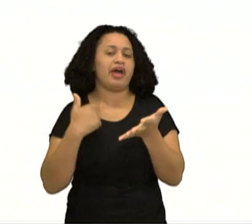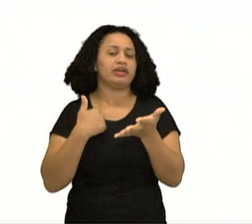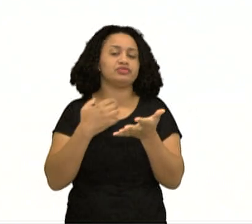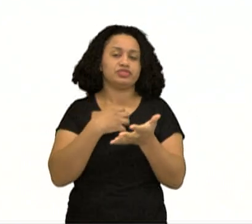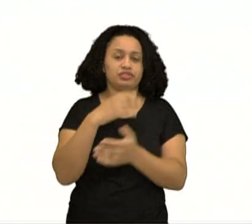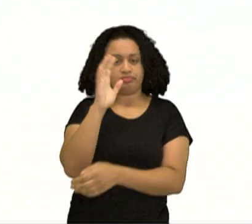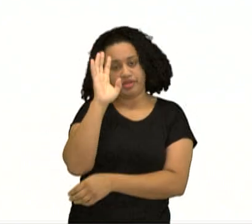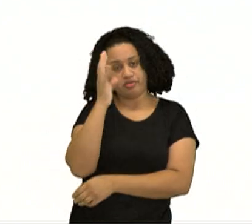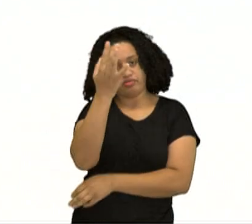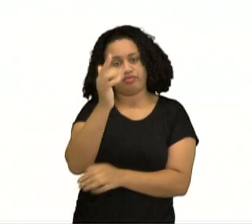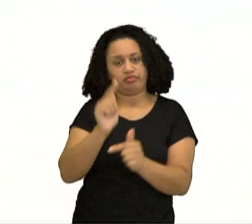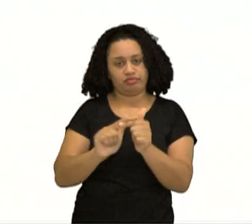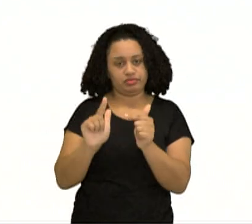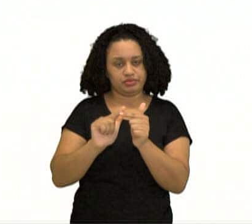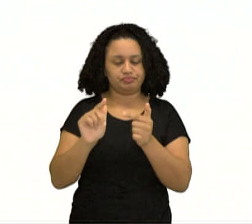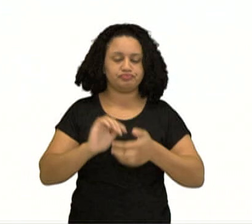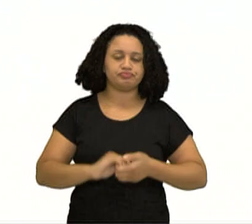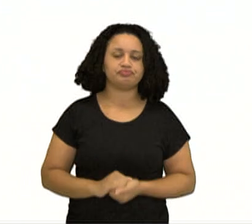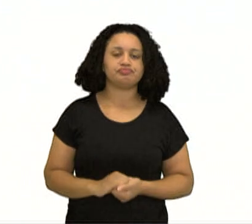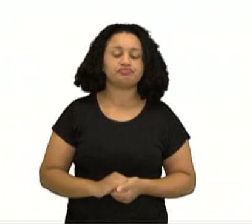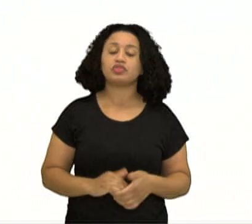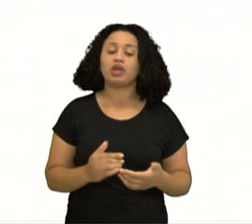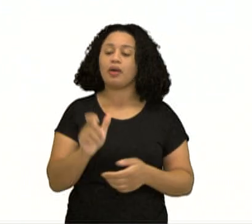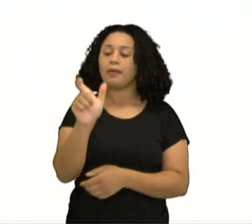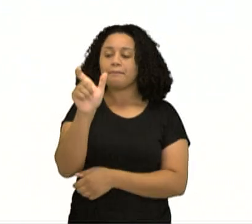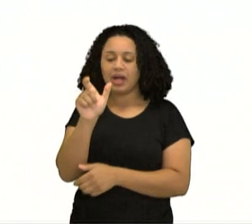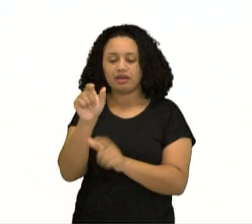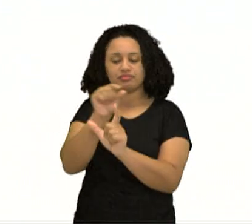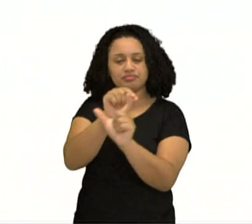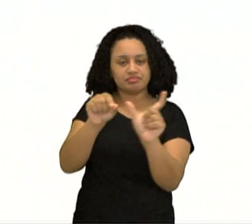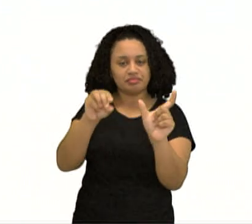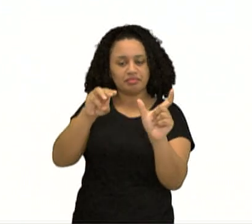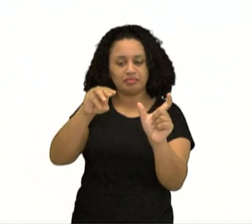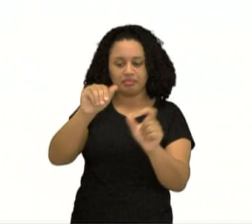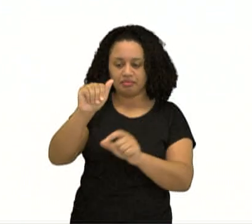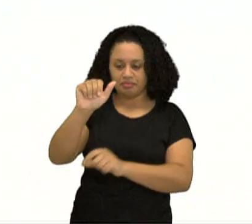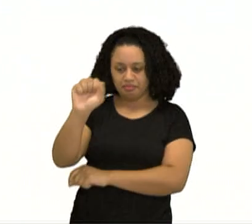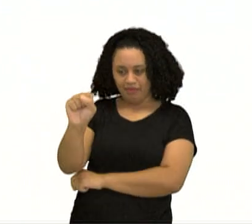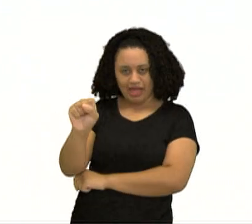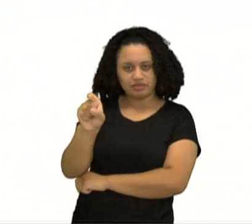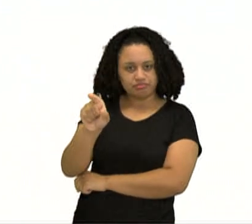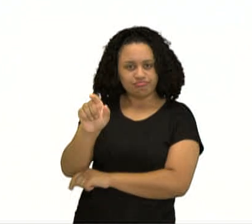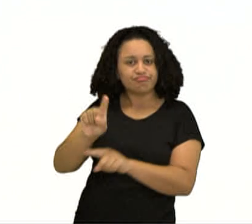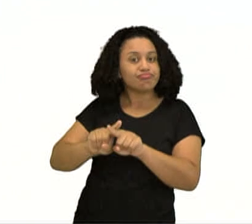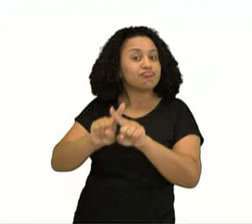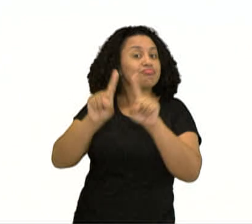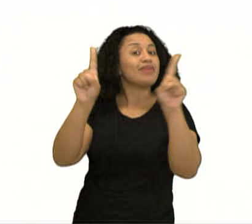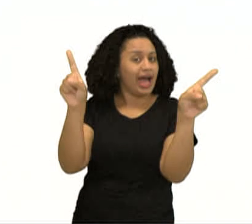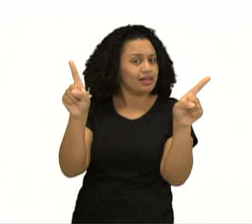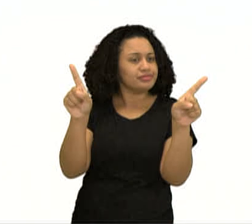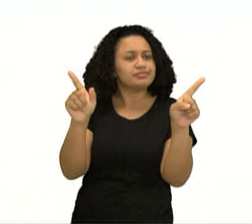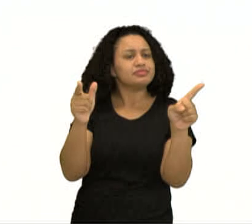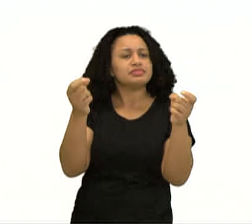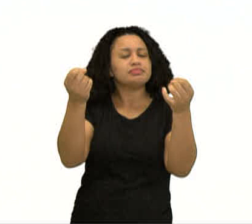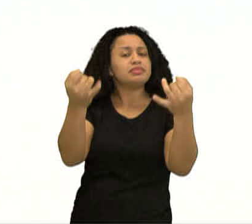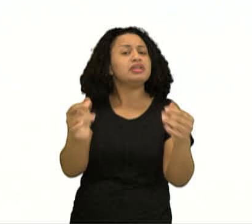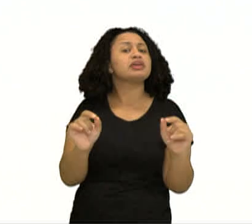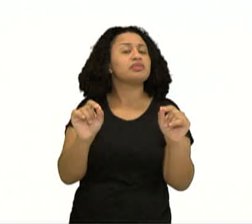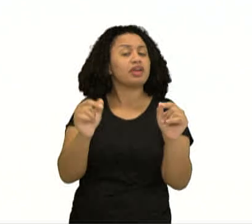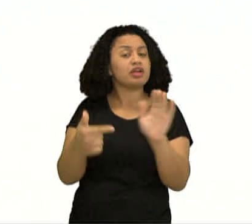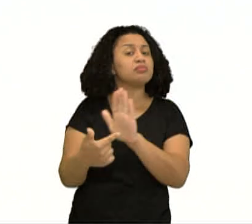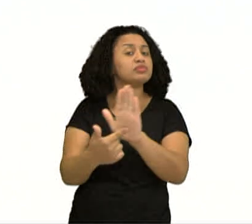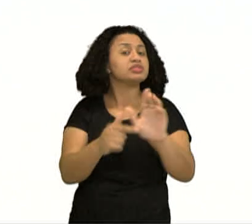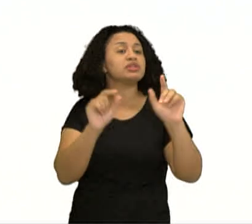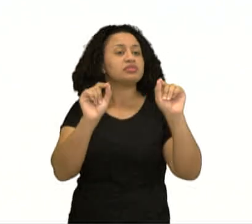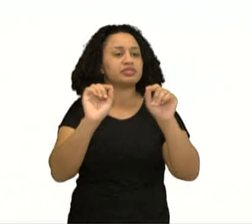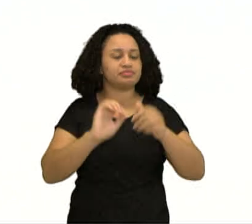possível saída. Então, que ideia a palavra destacada mas expressa no trecho? Então,